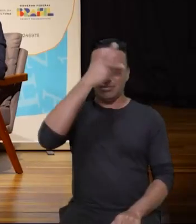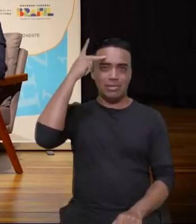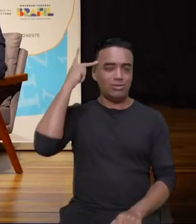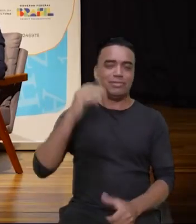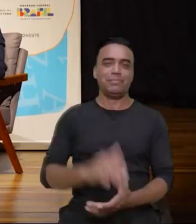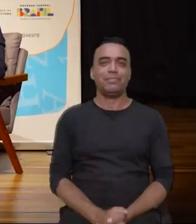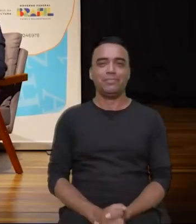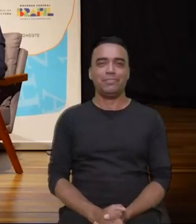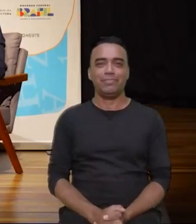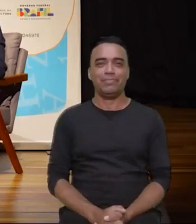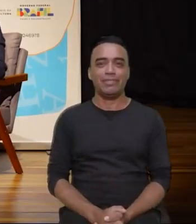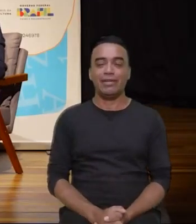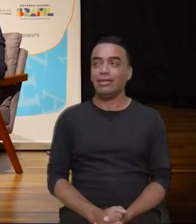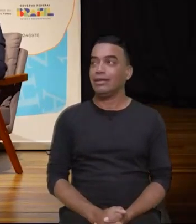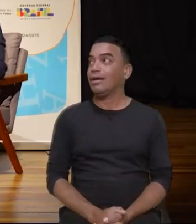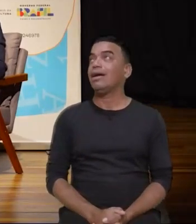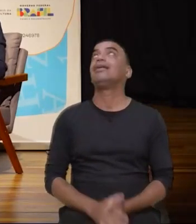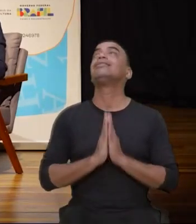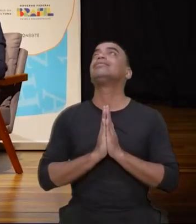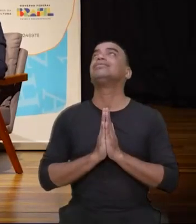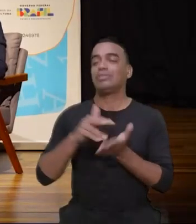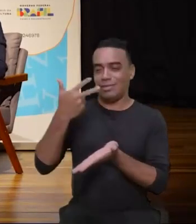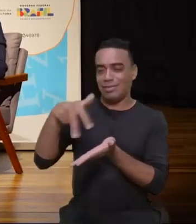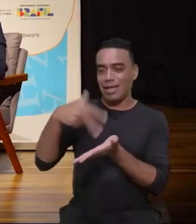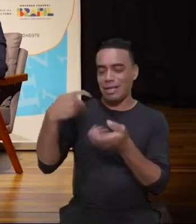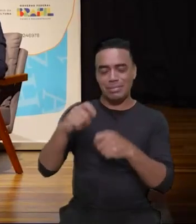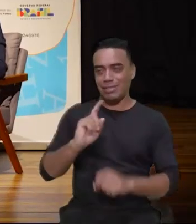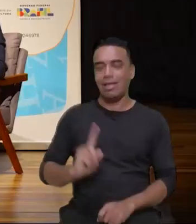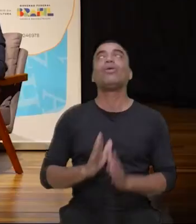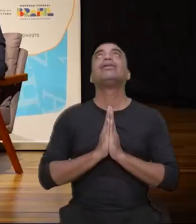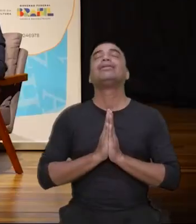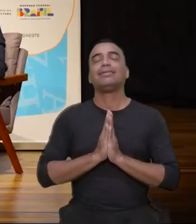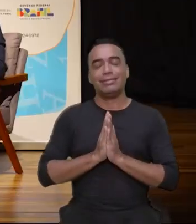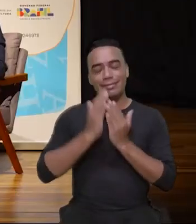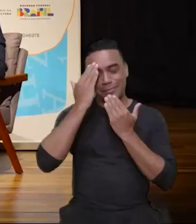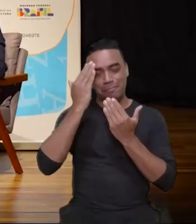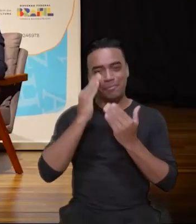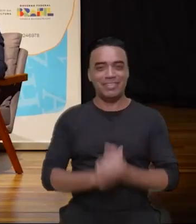puder. Ai, ainda bem que não é dançar. Bom,